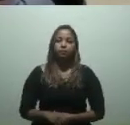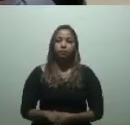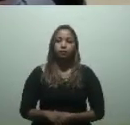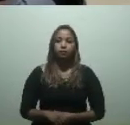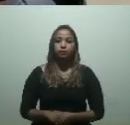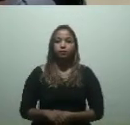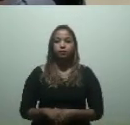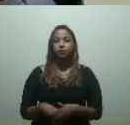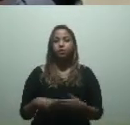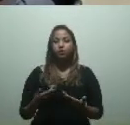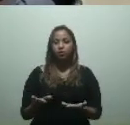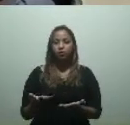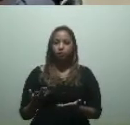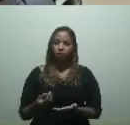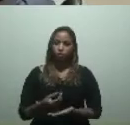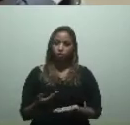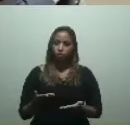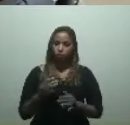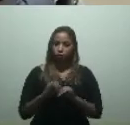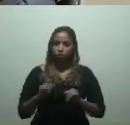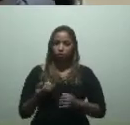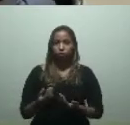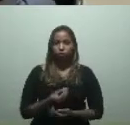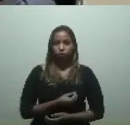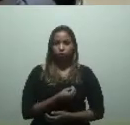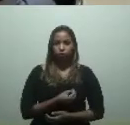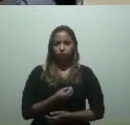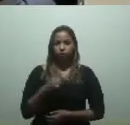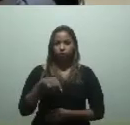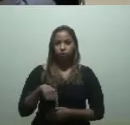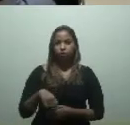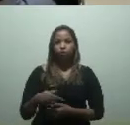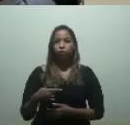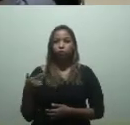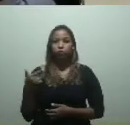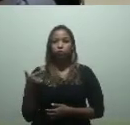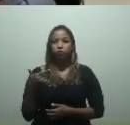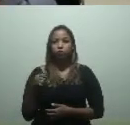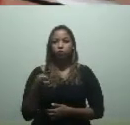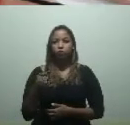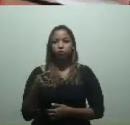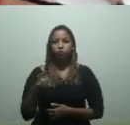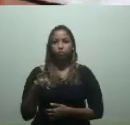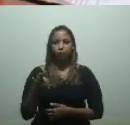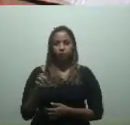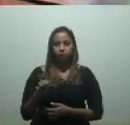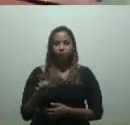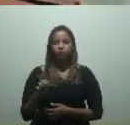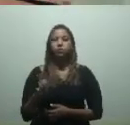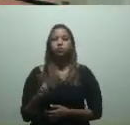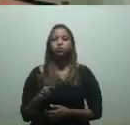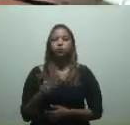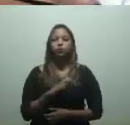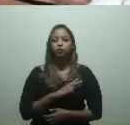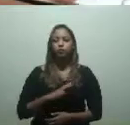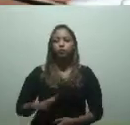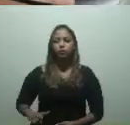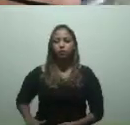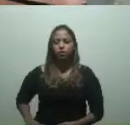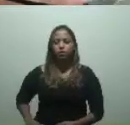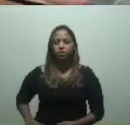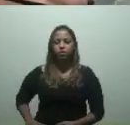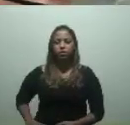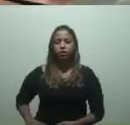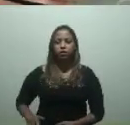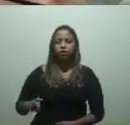Resistar e agradecer a presença aqui no plenário do nosso segundo suplente de vereador, nosso amigo Márcio, né,